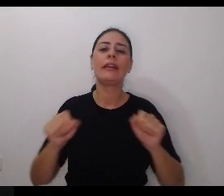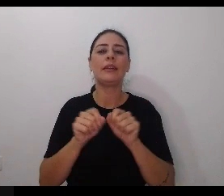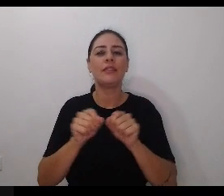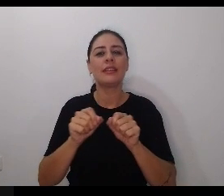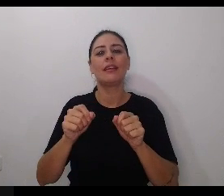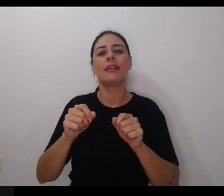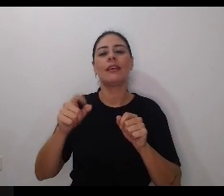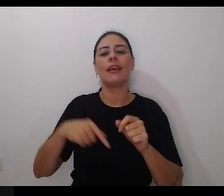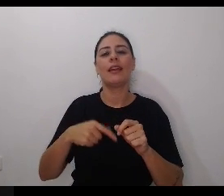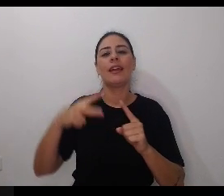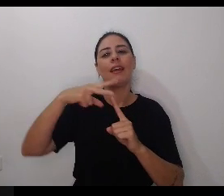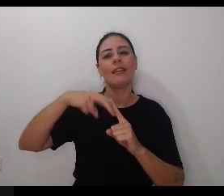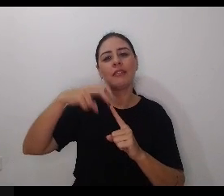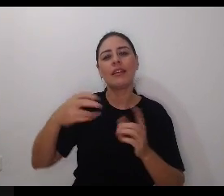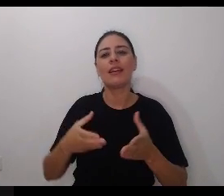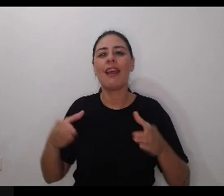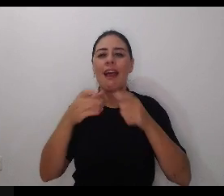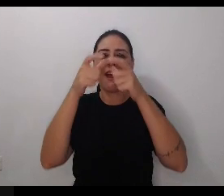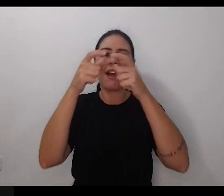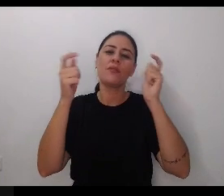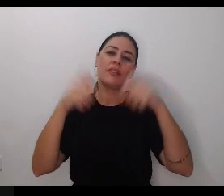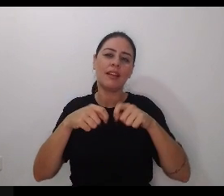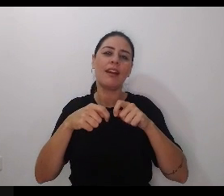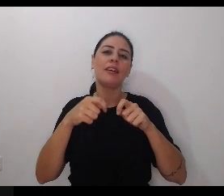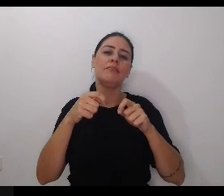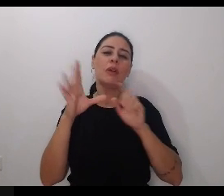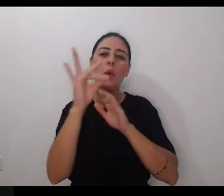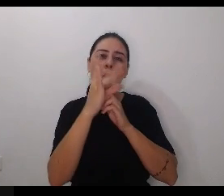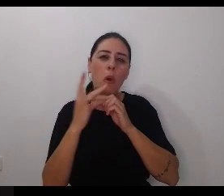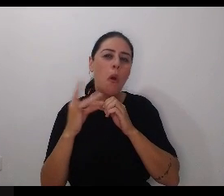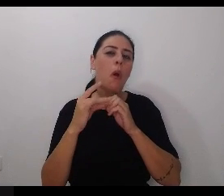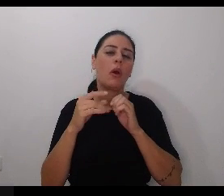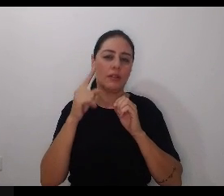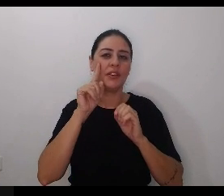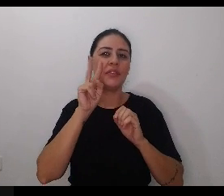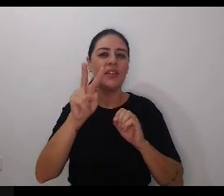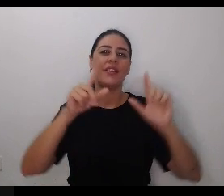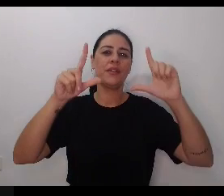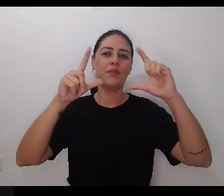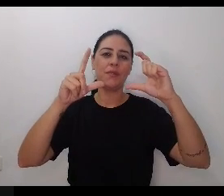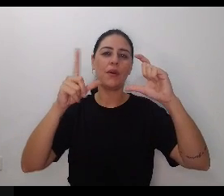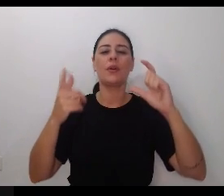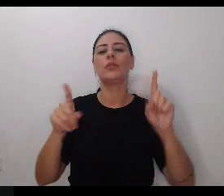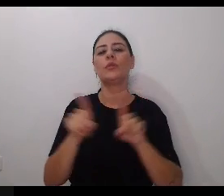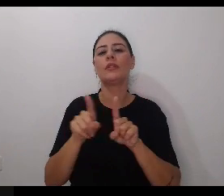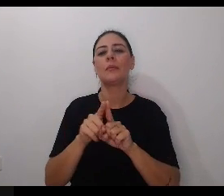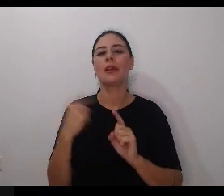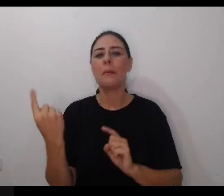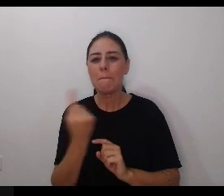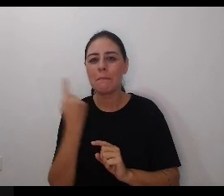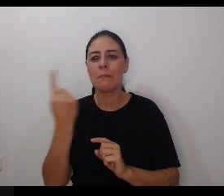Essas garrafinhas que dá para fazer bem fácil com lantejola, purpurina, objetos ali, como vocês estão vendo